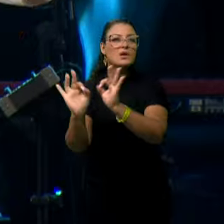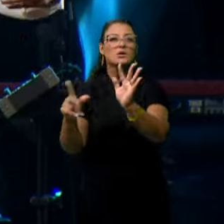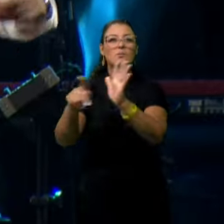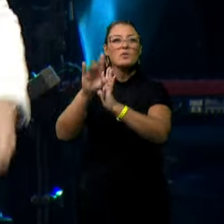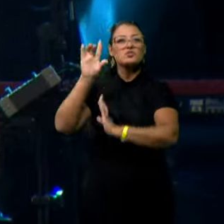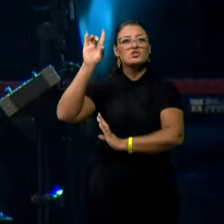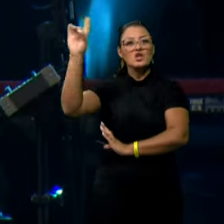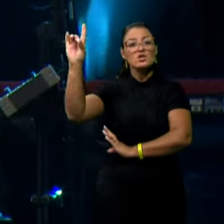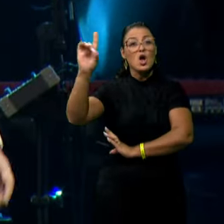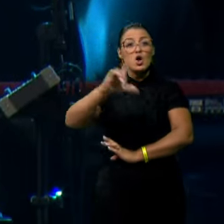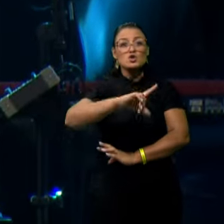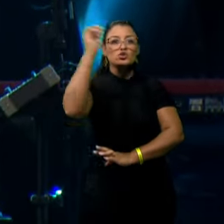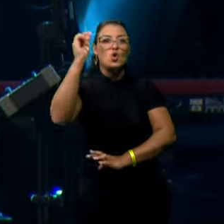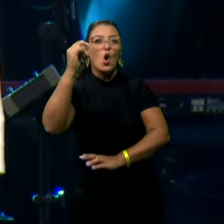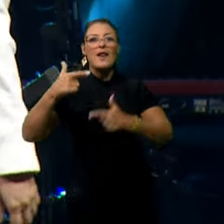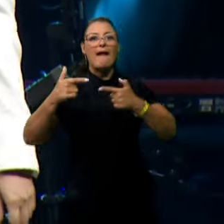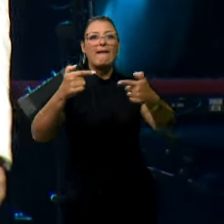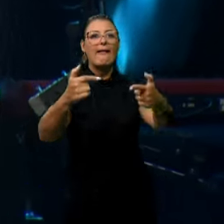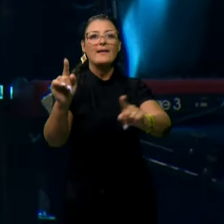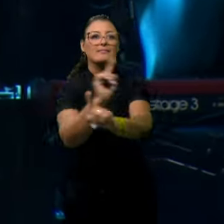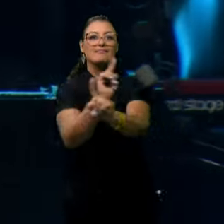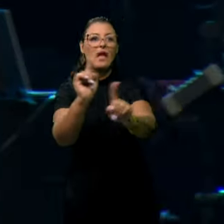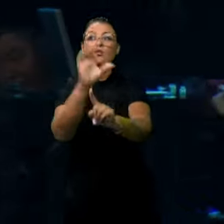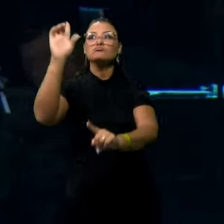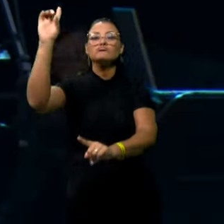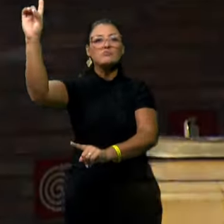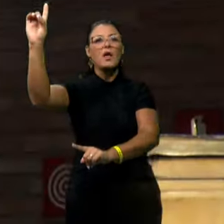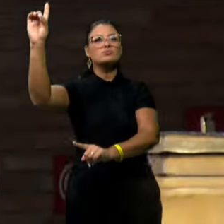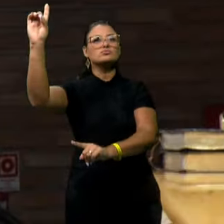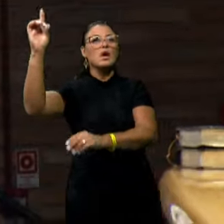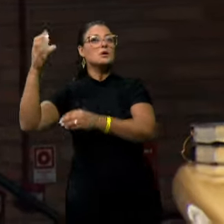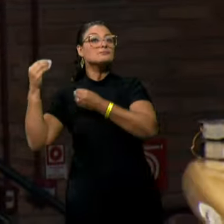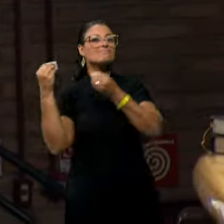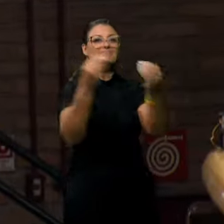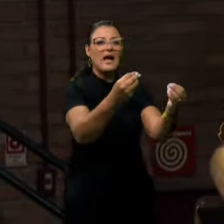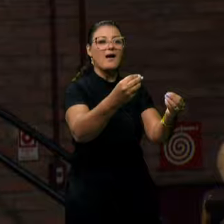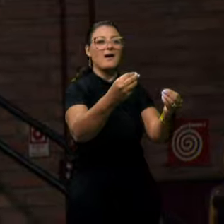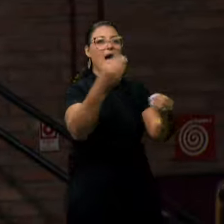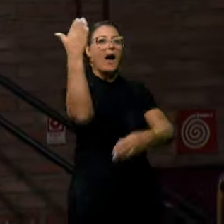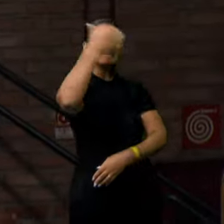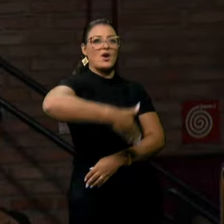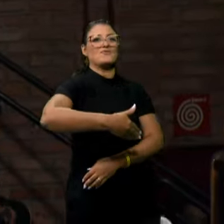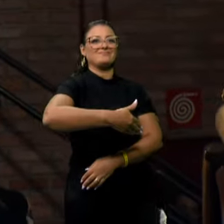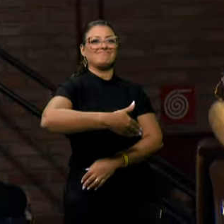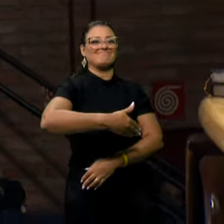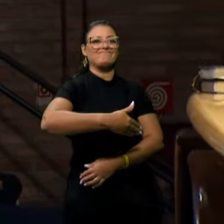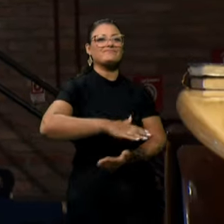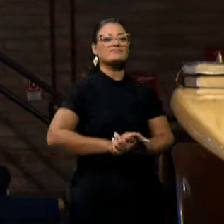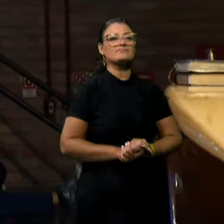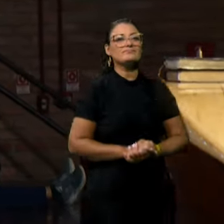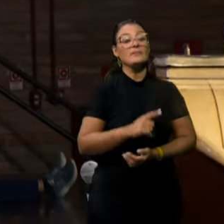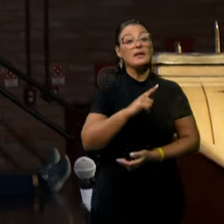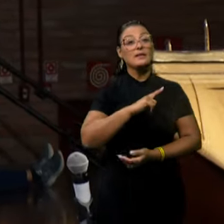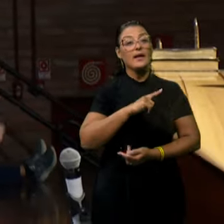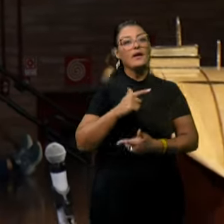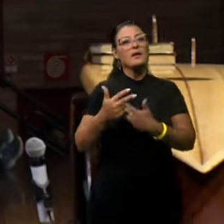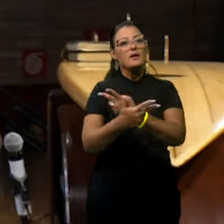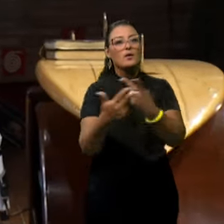elas chegam até você entendemos a diferença há coisas que dependem